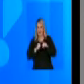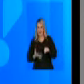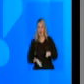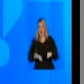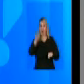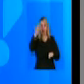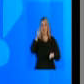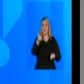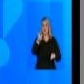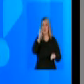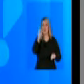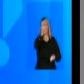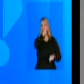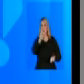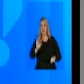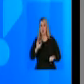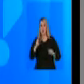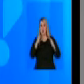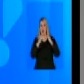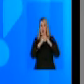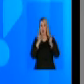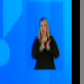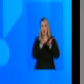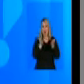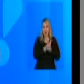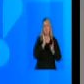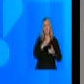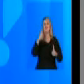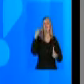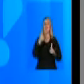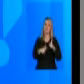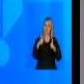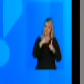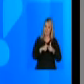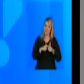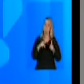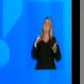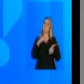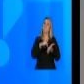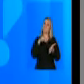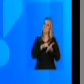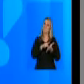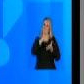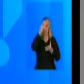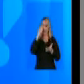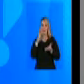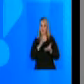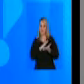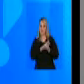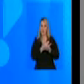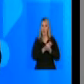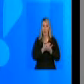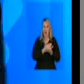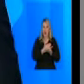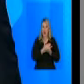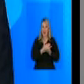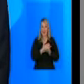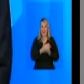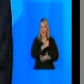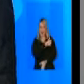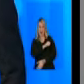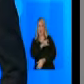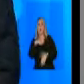E os moradores de rua sempre foram uns problemas e são, na realidade, pessoas que incomodam muito os cariocas. O seu projeto